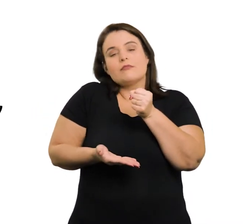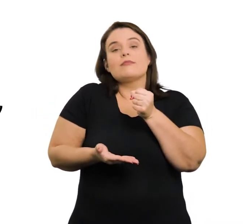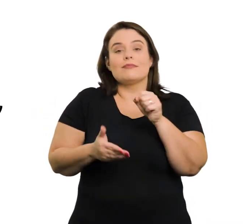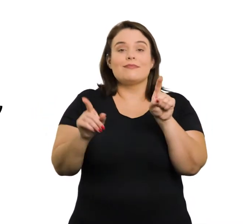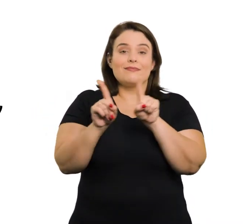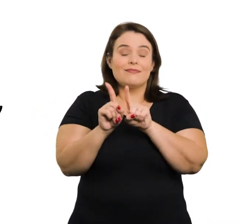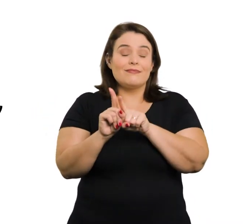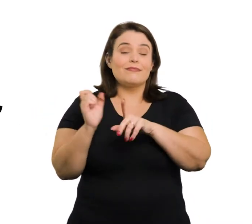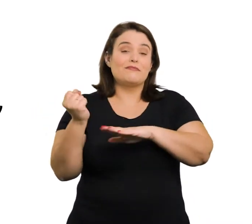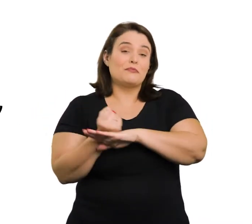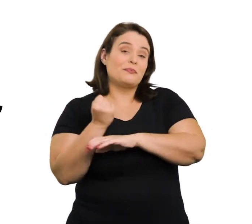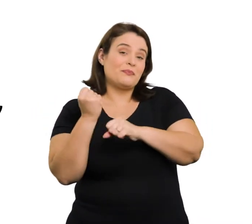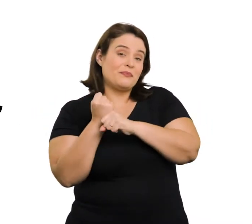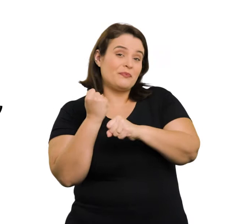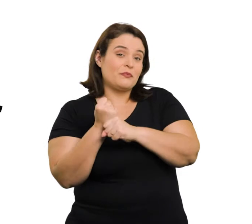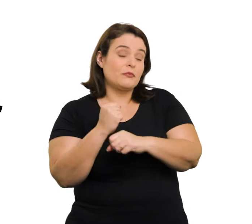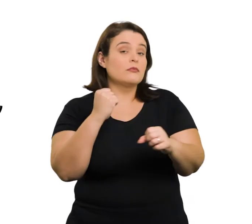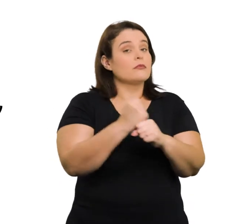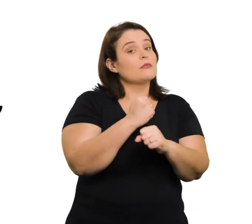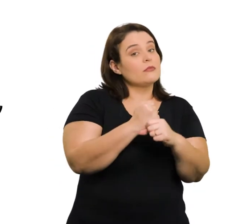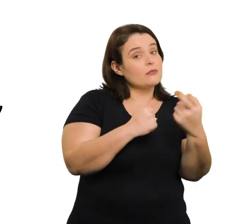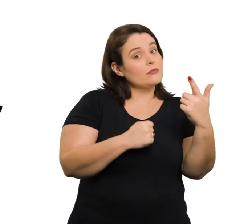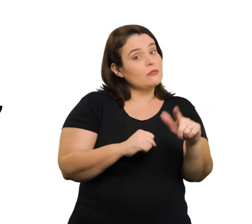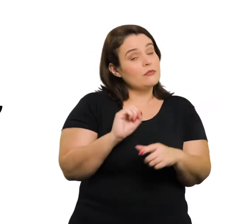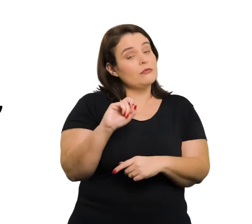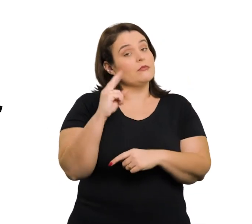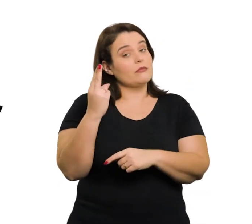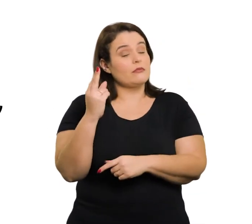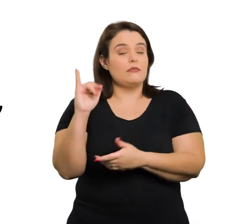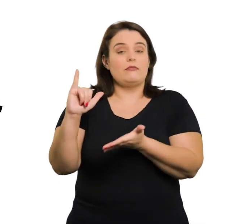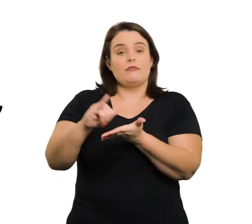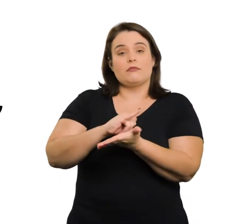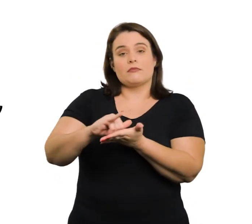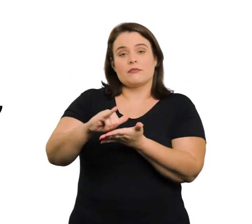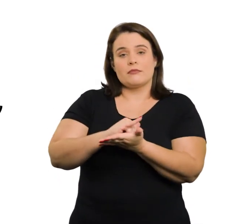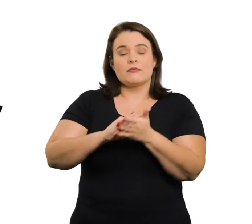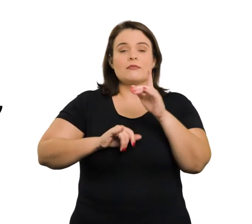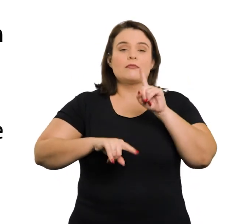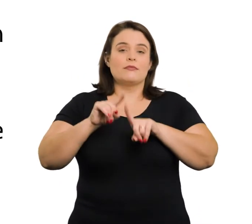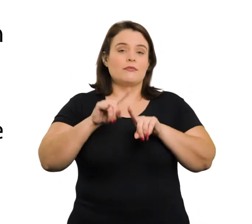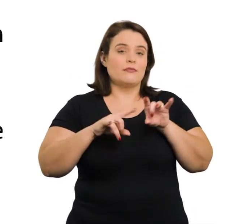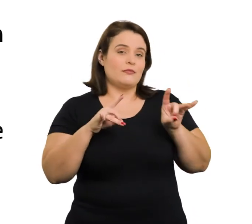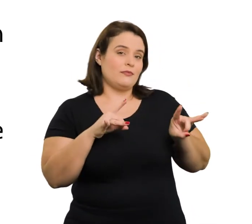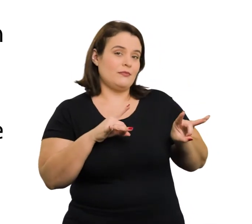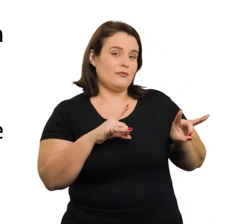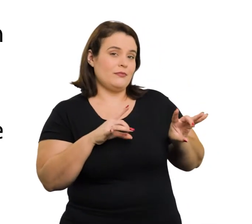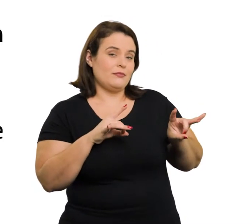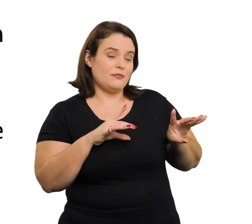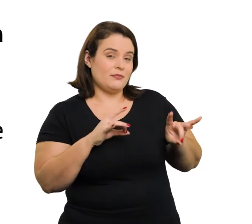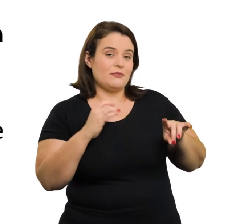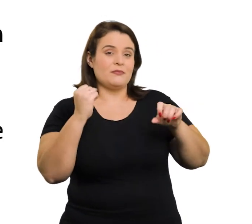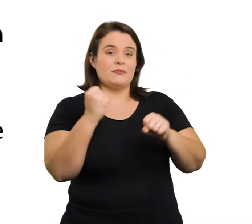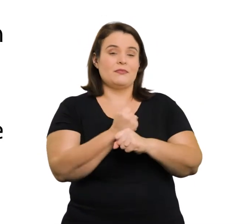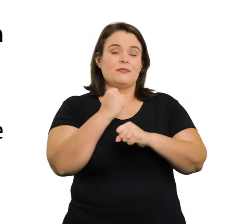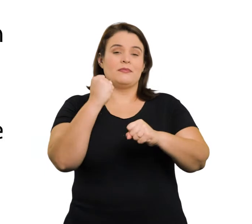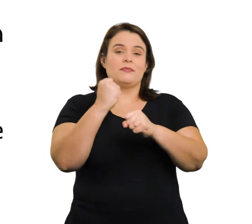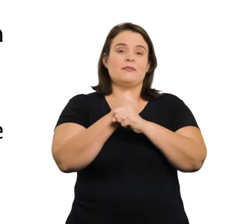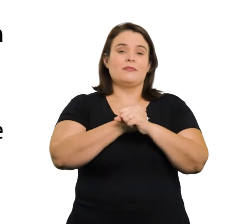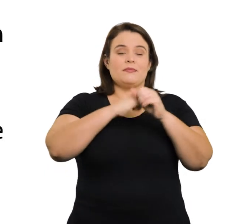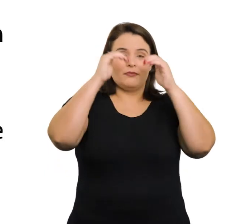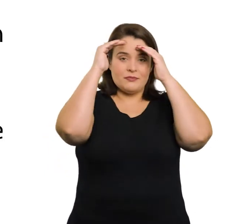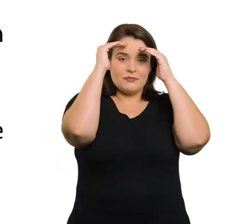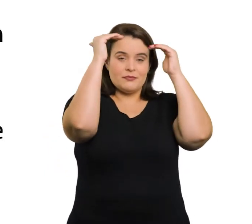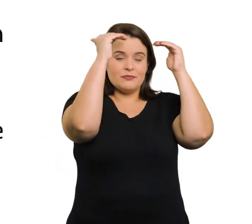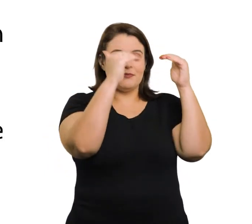revestimento, deve ser construído, reconstruído ou reparado com materiais e técnicas construtivas